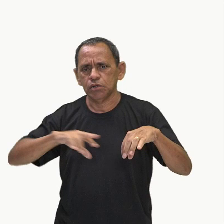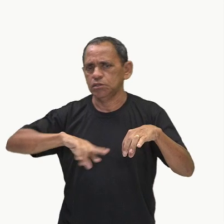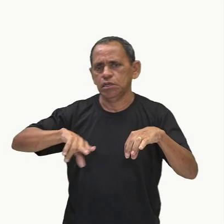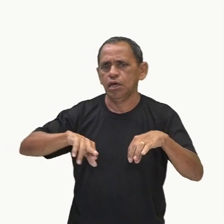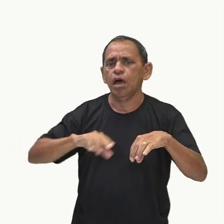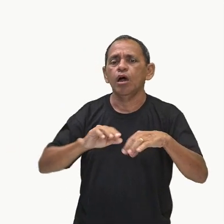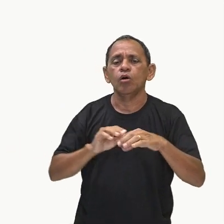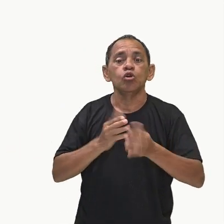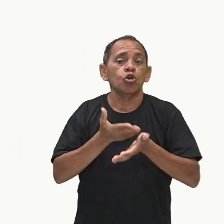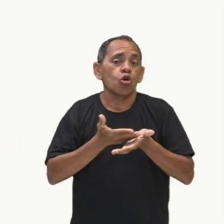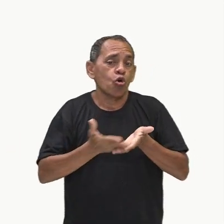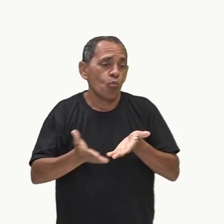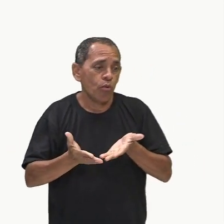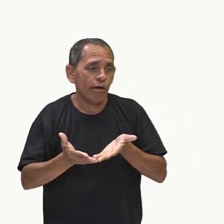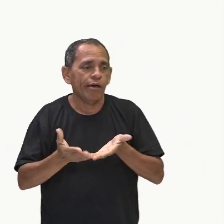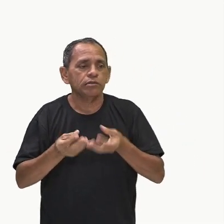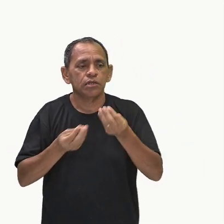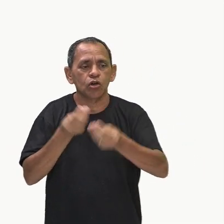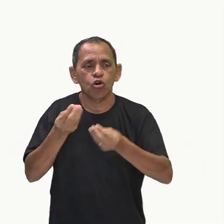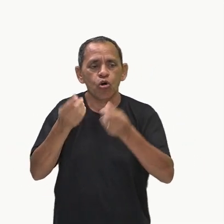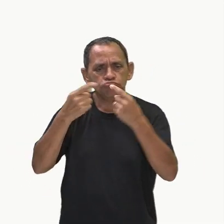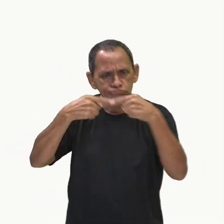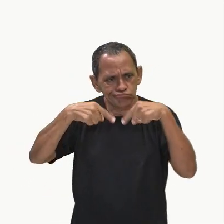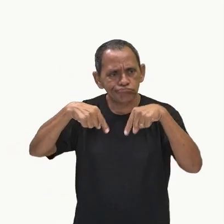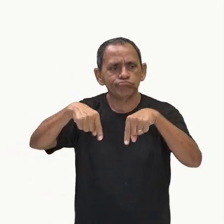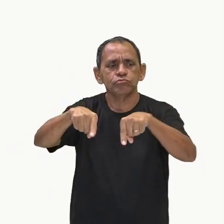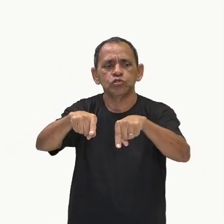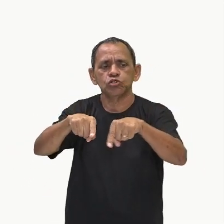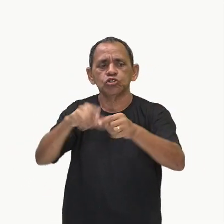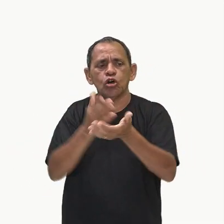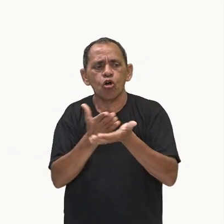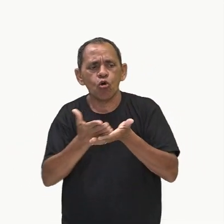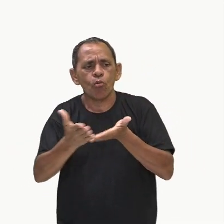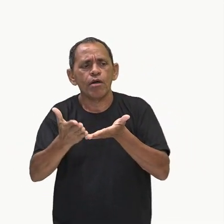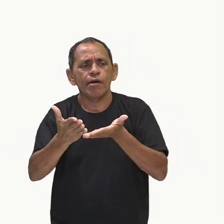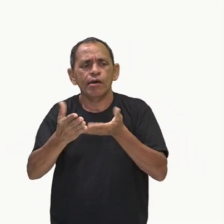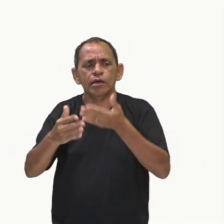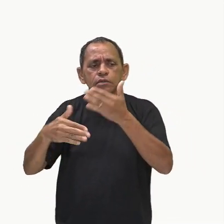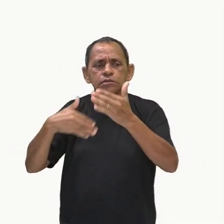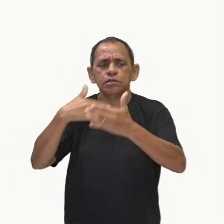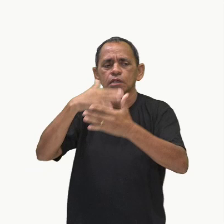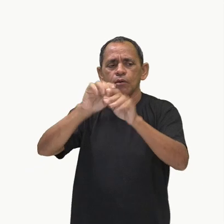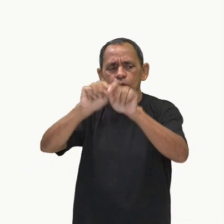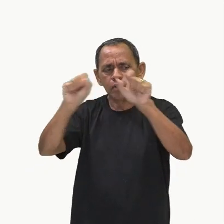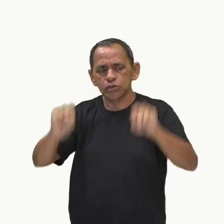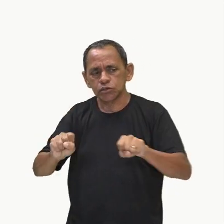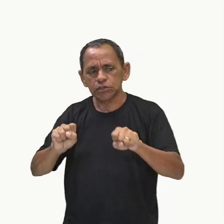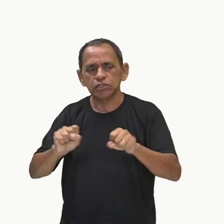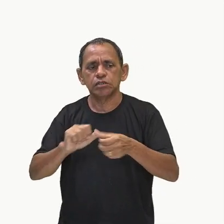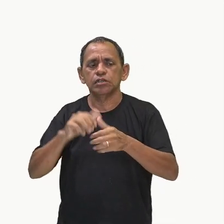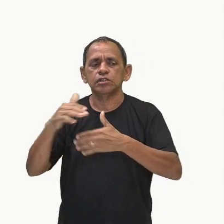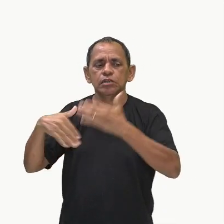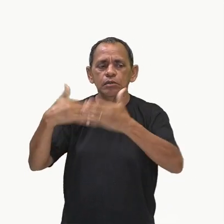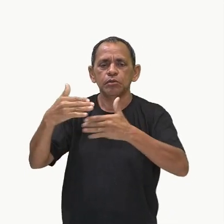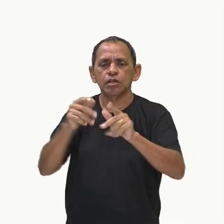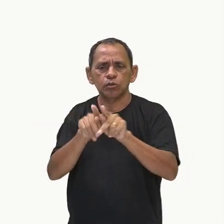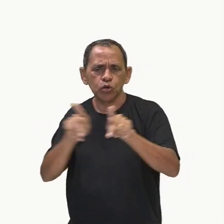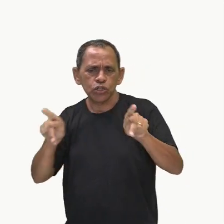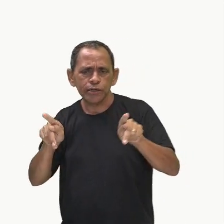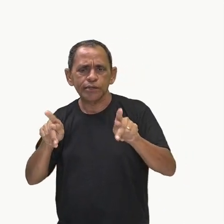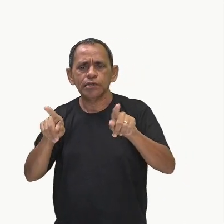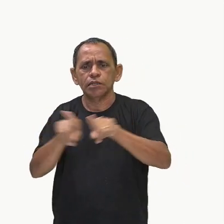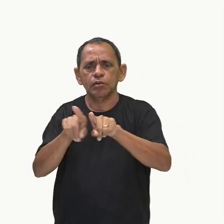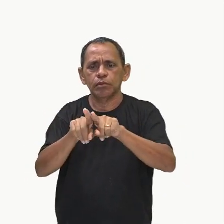Começa com a tradução e, ao mesmo tempo, já vai ocorrendo a síntese de proteínas. Lembrando que nesse